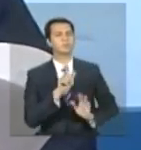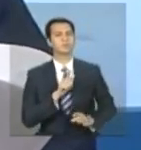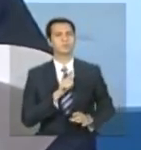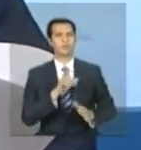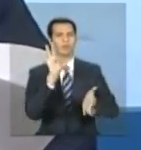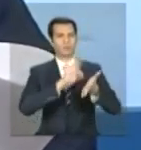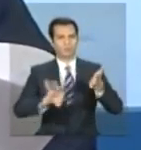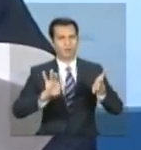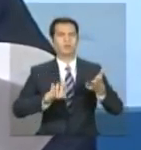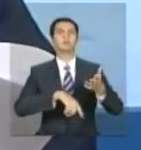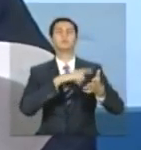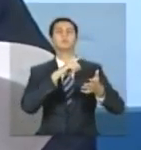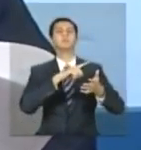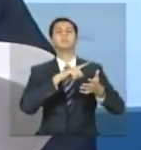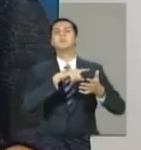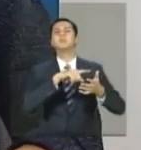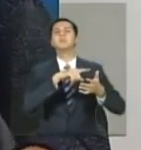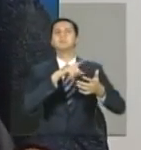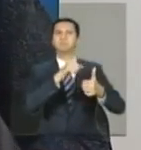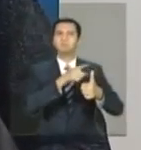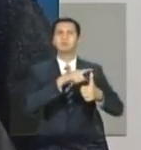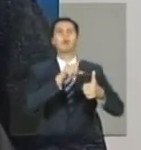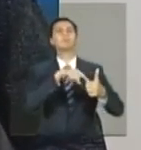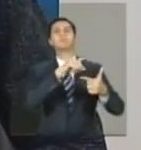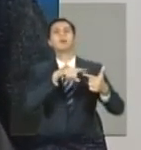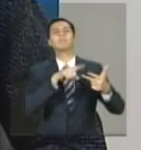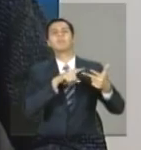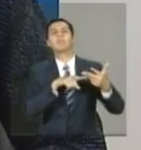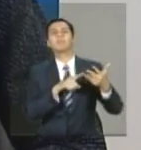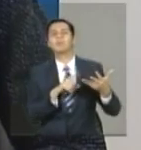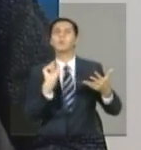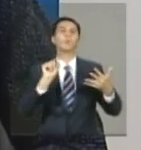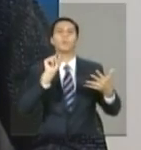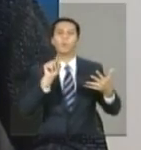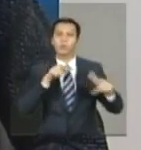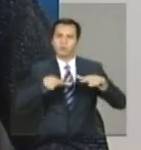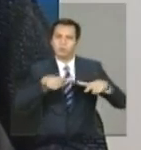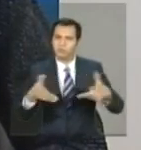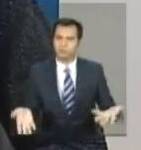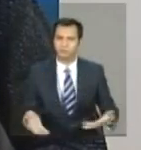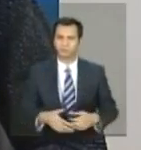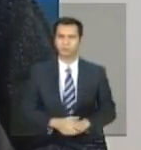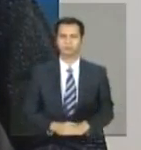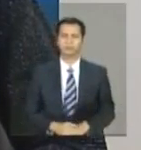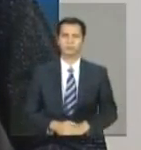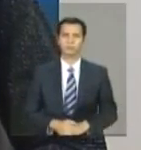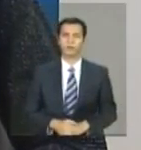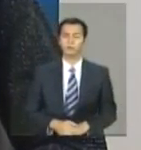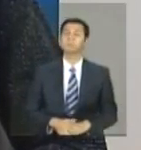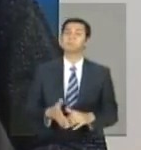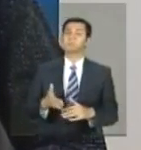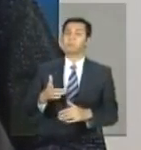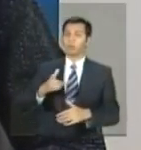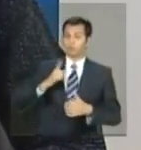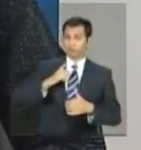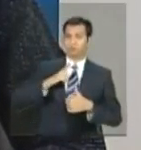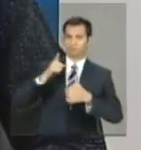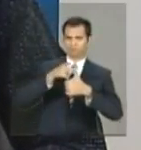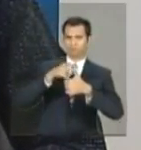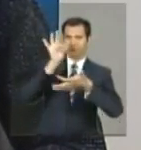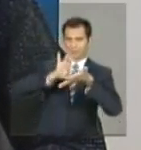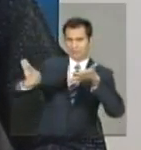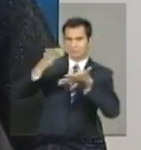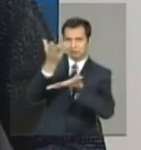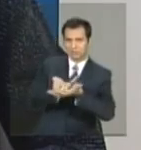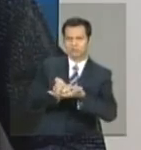quais outras estão sendo desenvolvidas neste ano? Bem, fora a revisão cadastral e a averiguação por auditoria, nós temos outras três